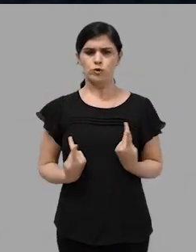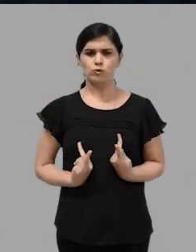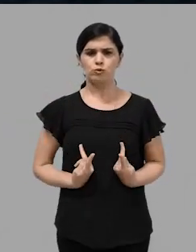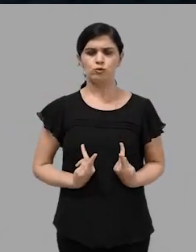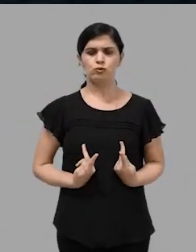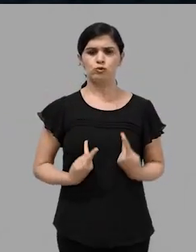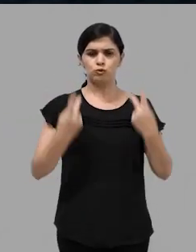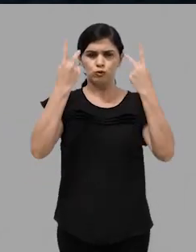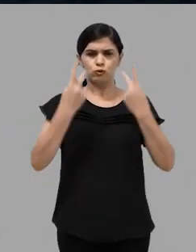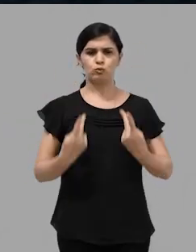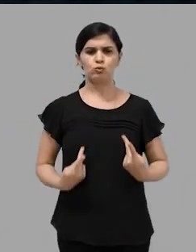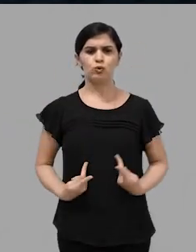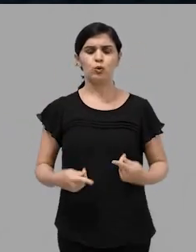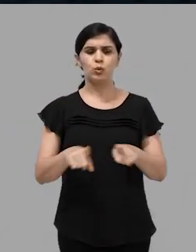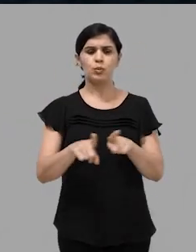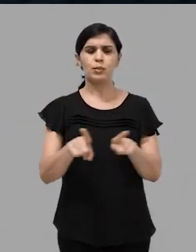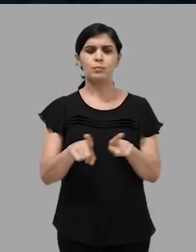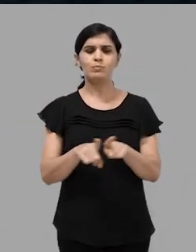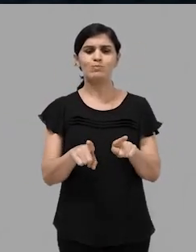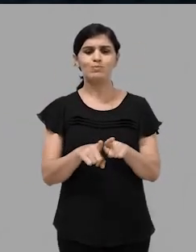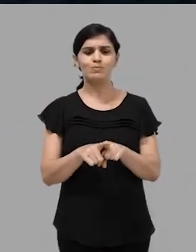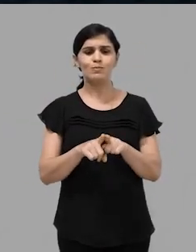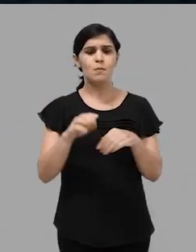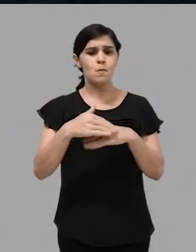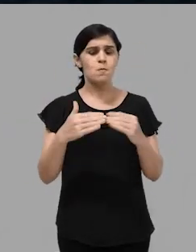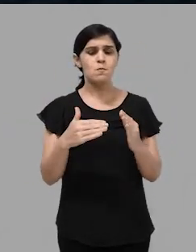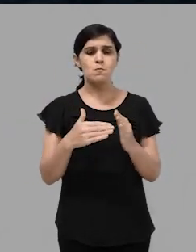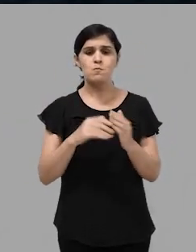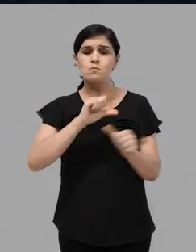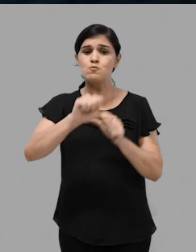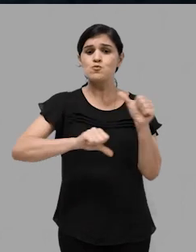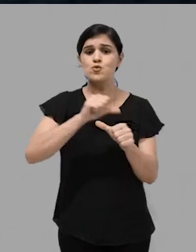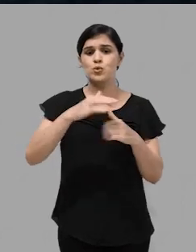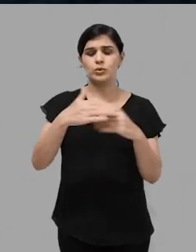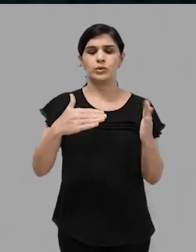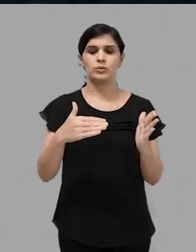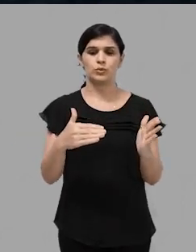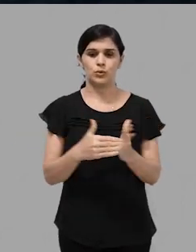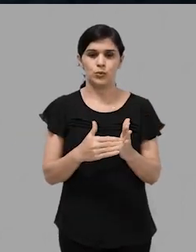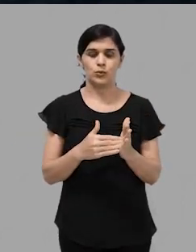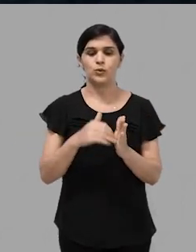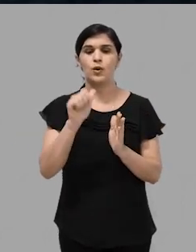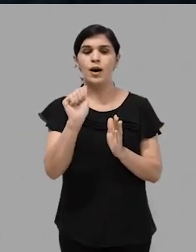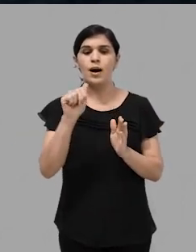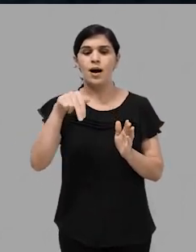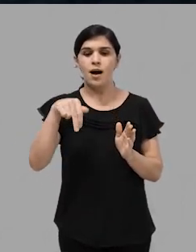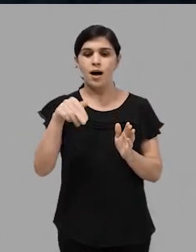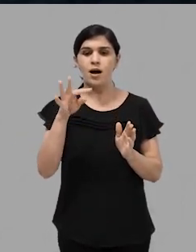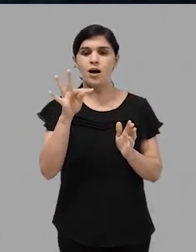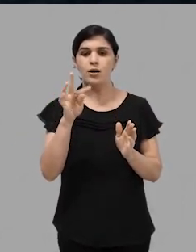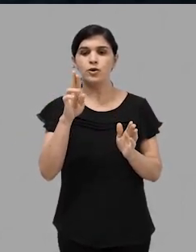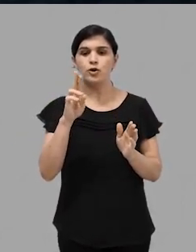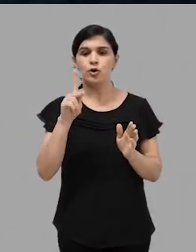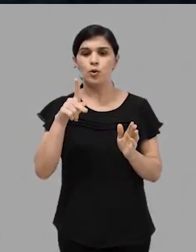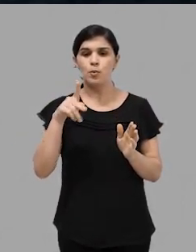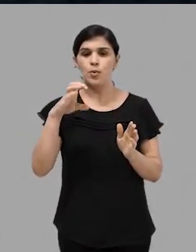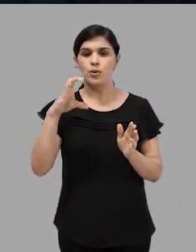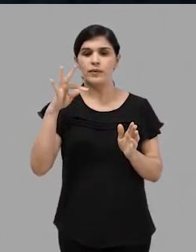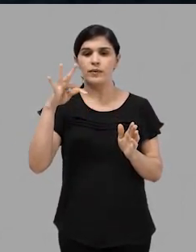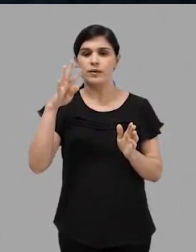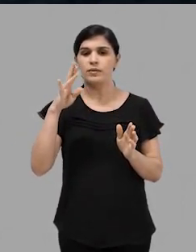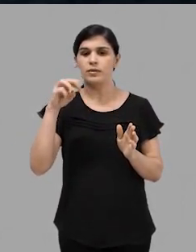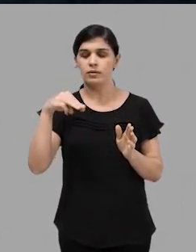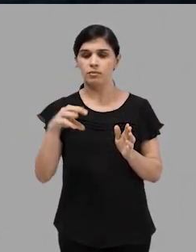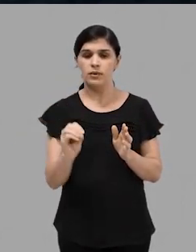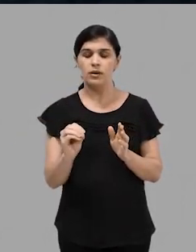sofrer alterações, ok? Vamos para a próxima questão. Ah, tá, lembrando, antropocentrismo também vem depois, tá? É a questão